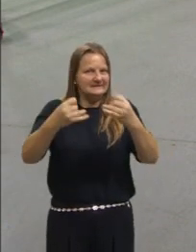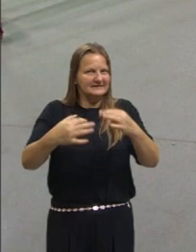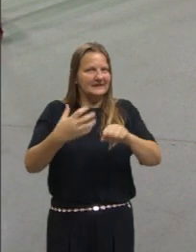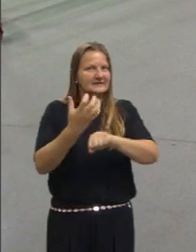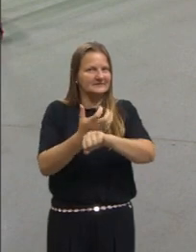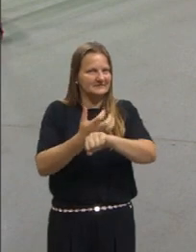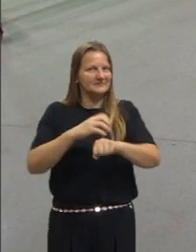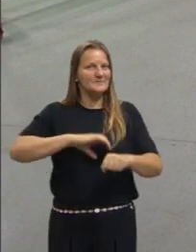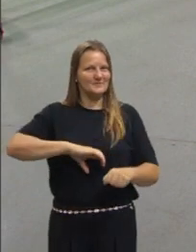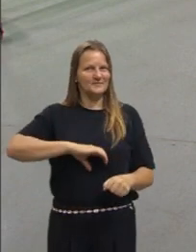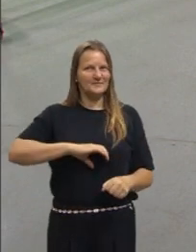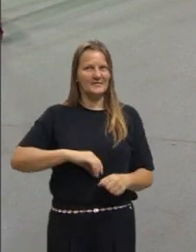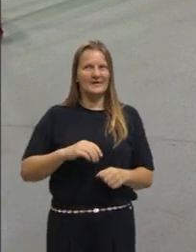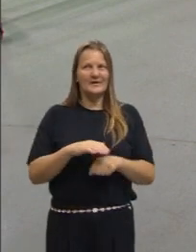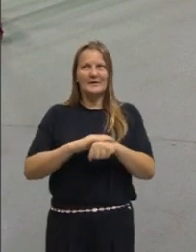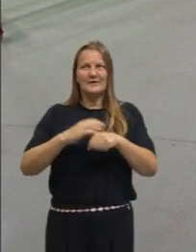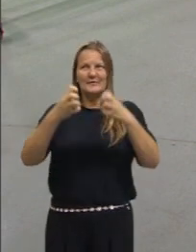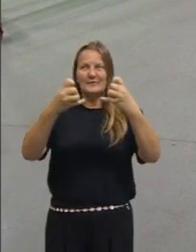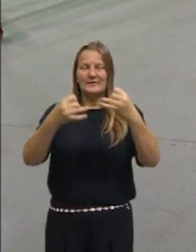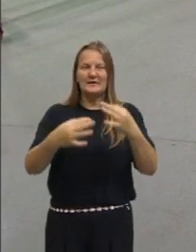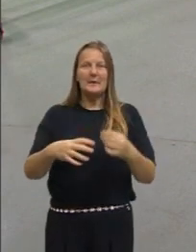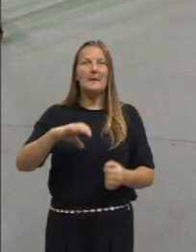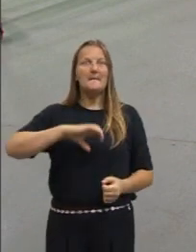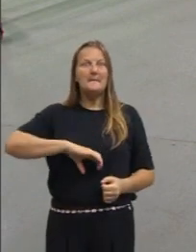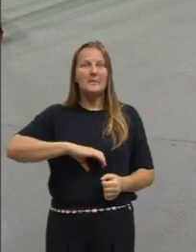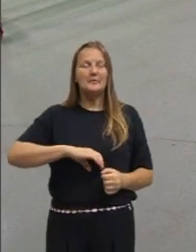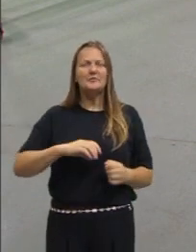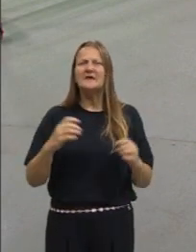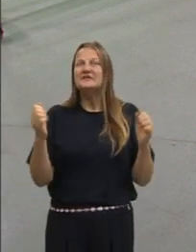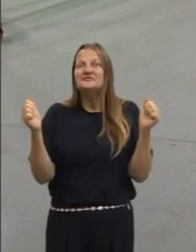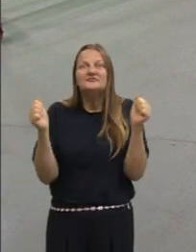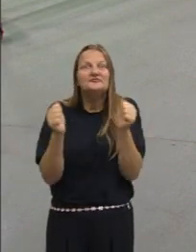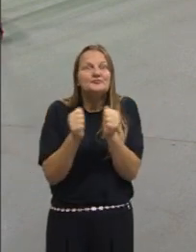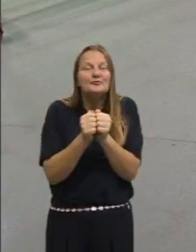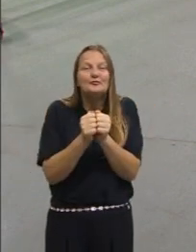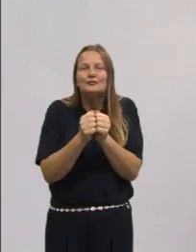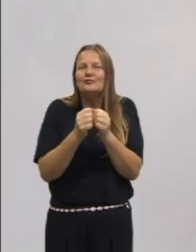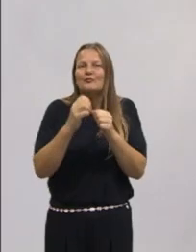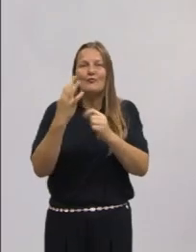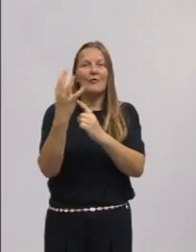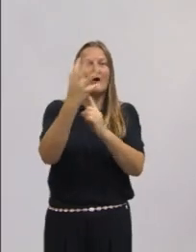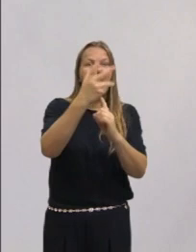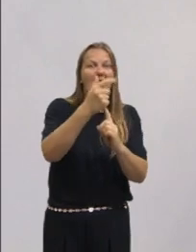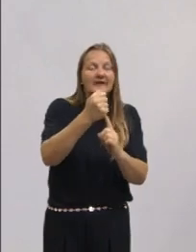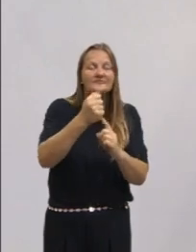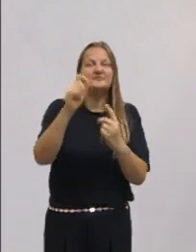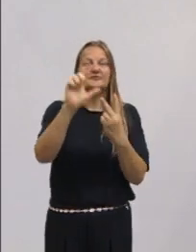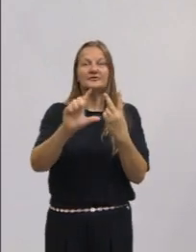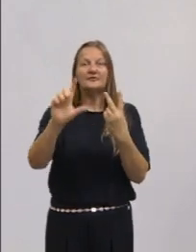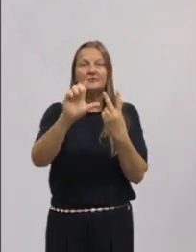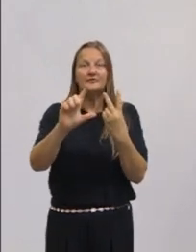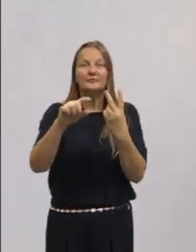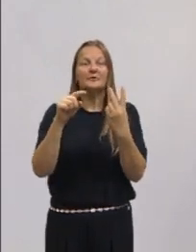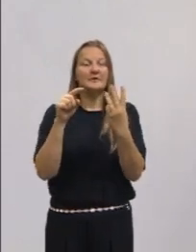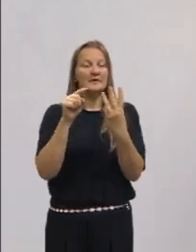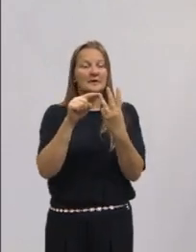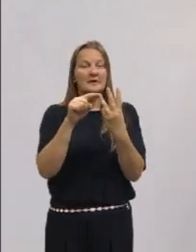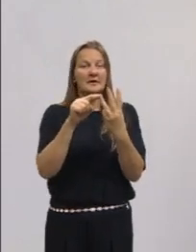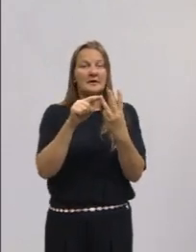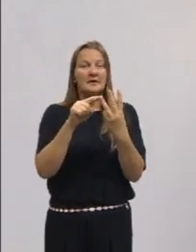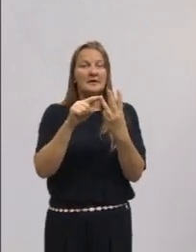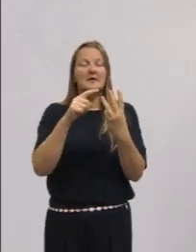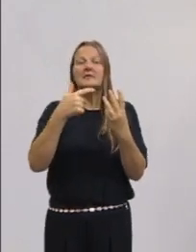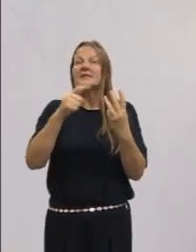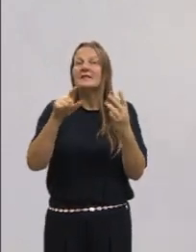eu quero comentar com vocês que o português Ele dialoga diretamente tanto com a arte quanto com a Literatura e também né com as línguas